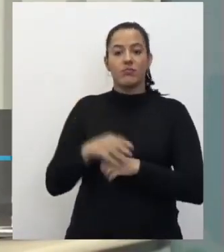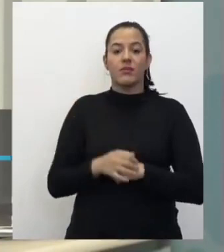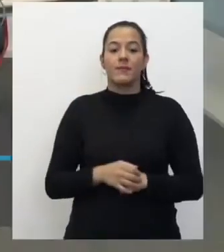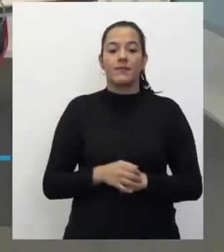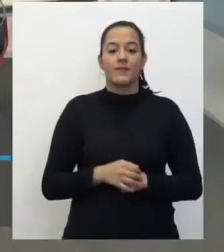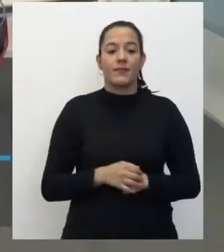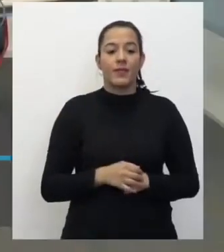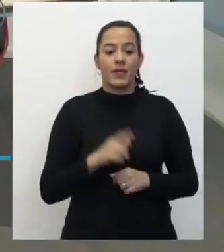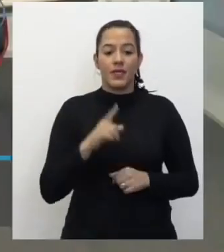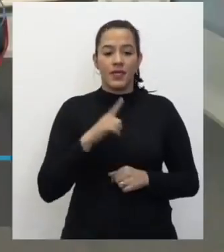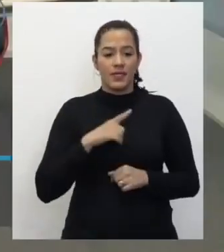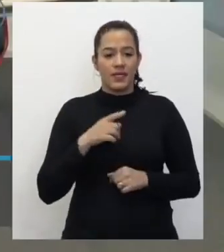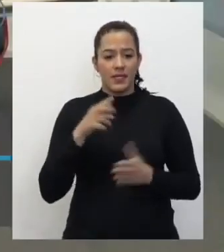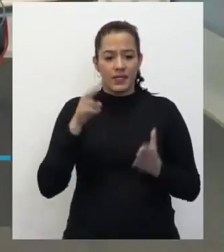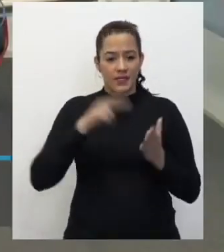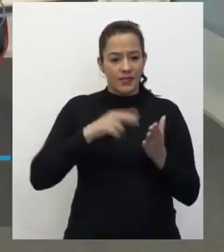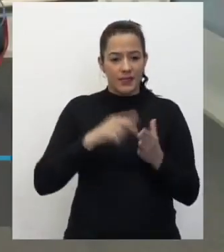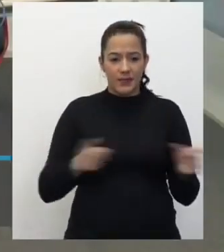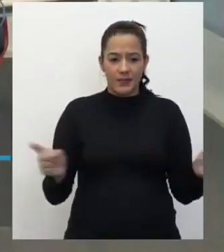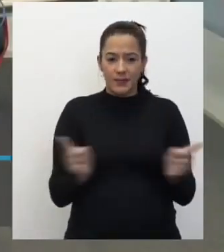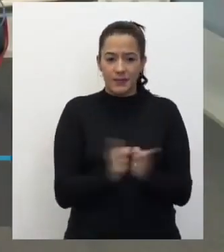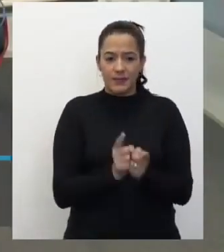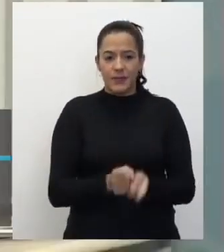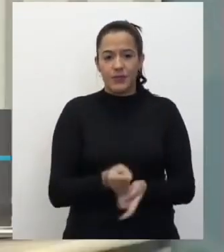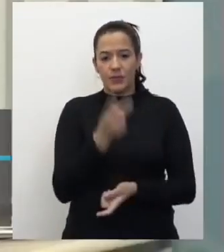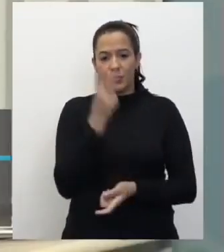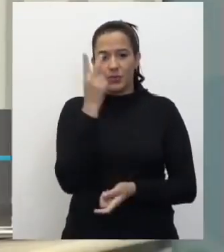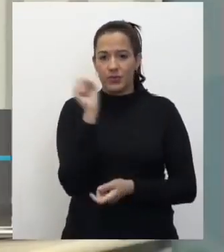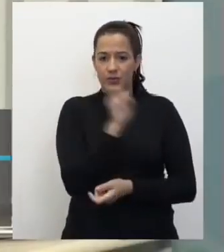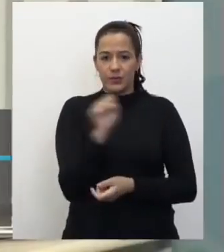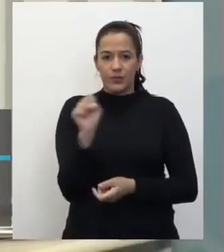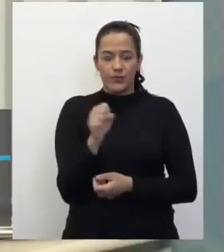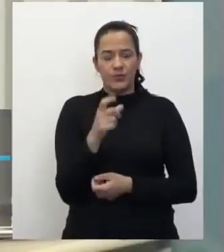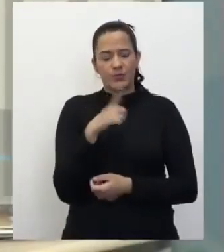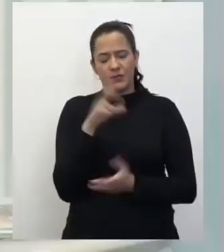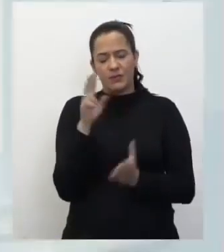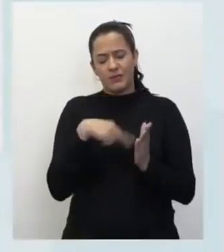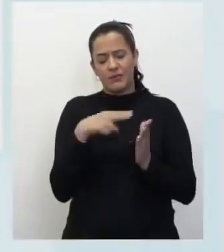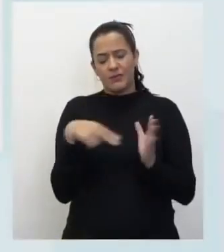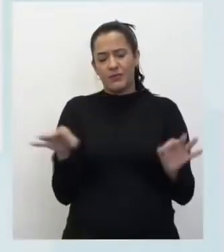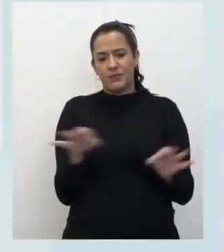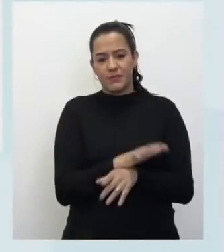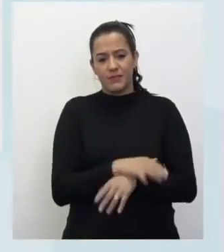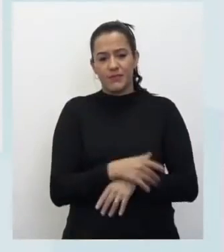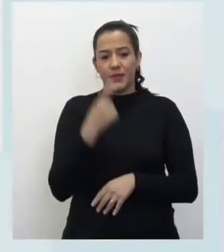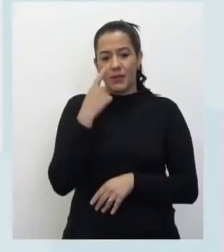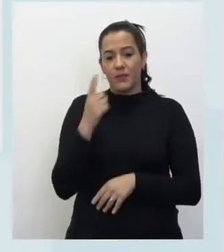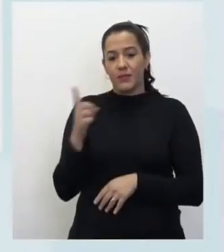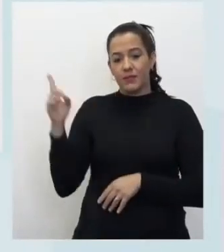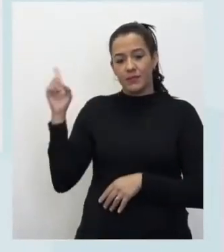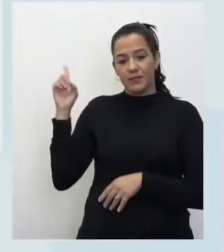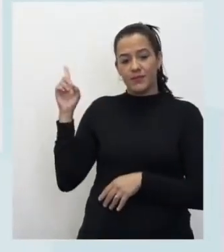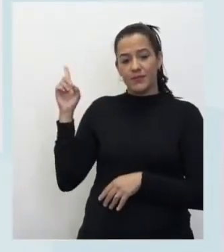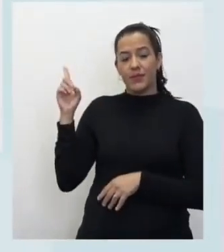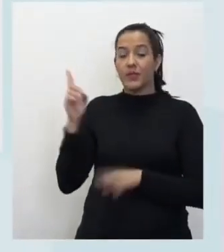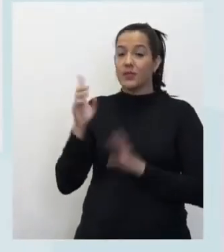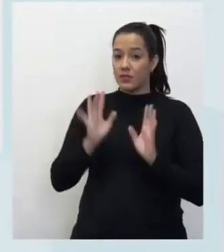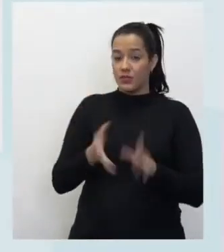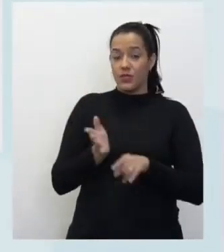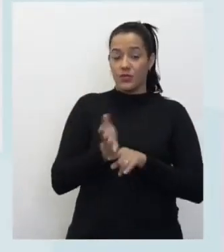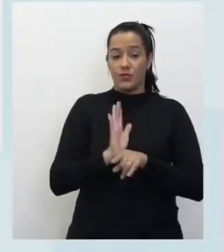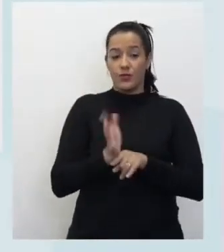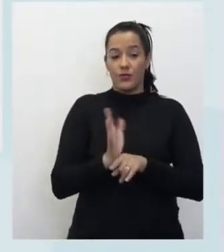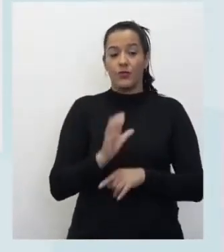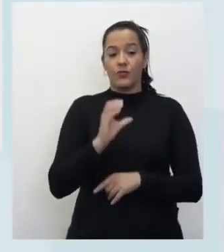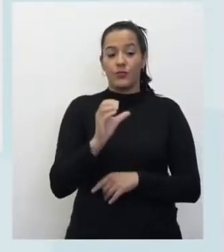pocket. Você lê... Tem. 2 segundos Verdade. você lê. A pergunta da acolhida era, você já assistiu algum filme de crossover? Hein,